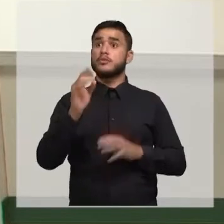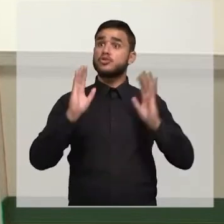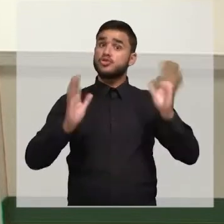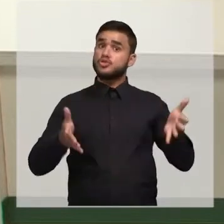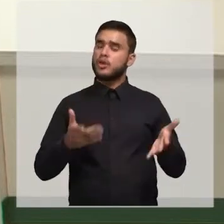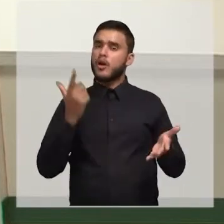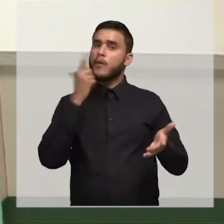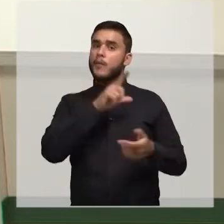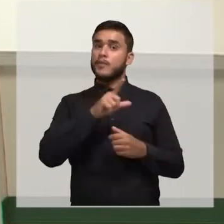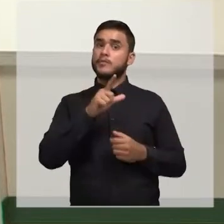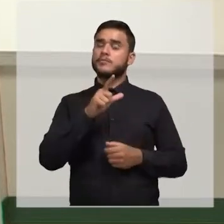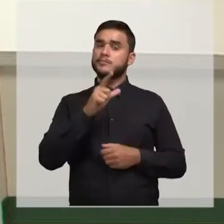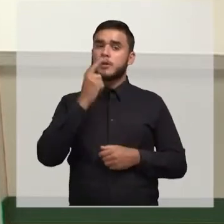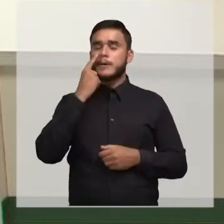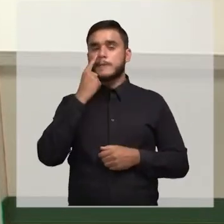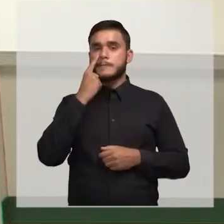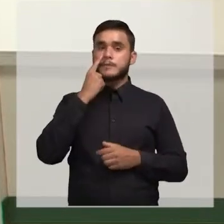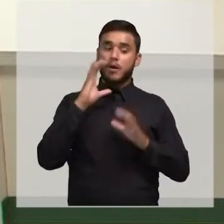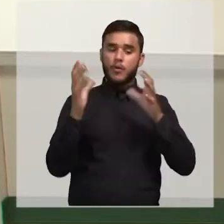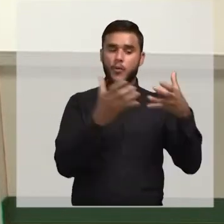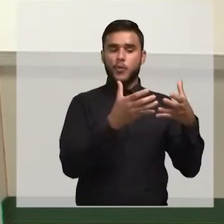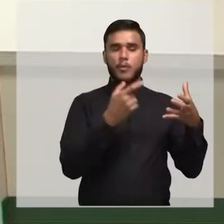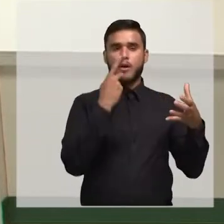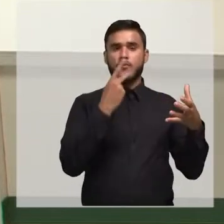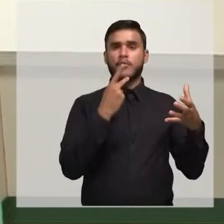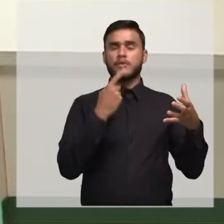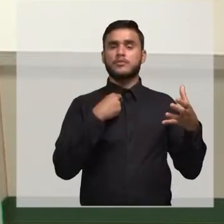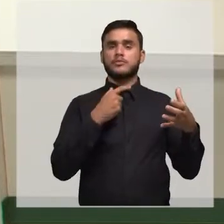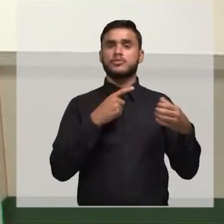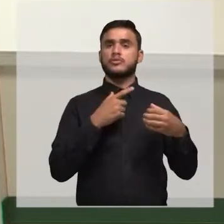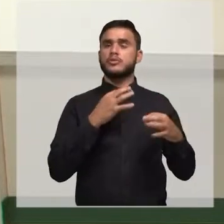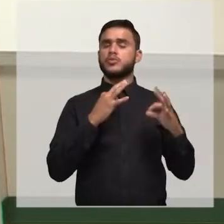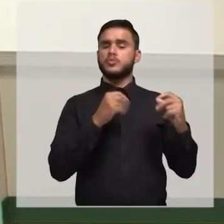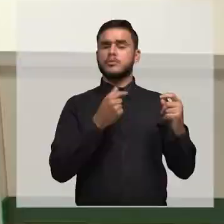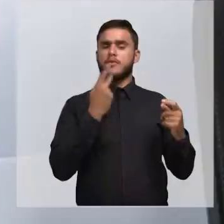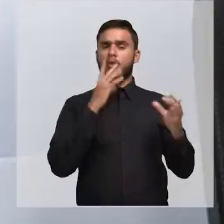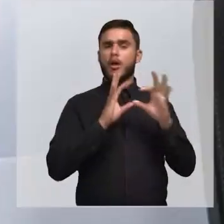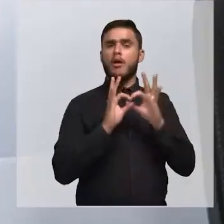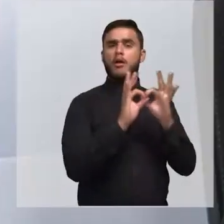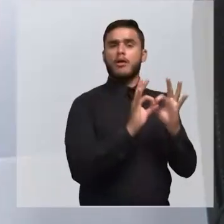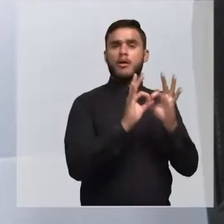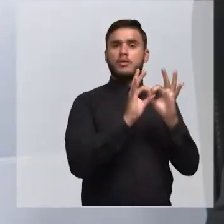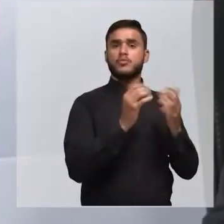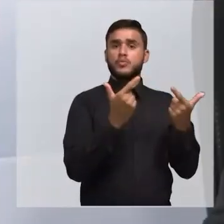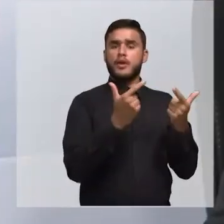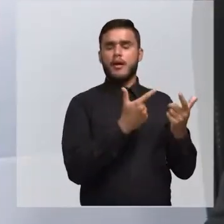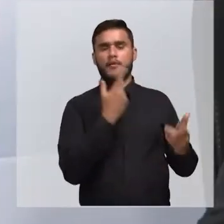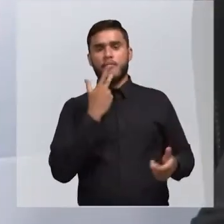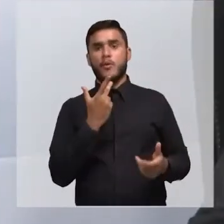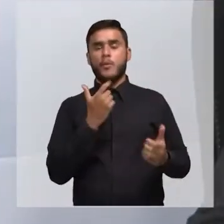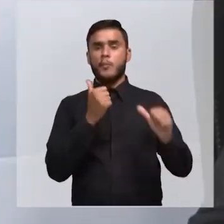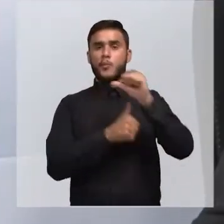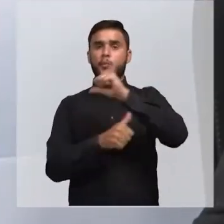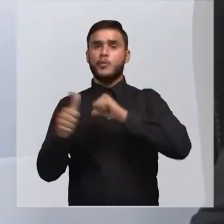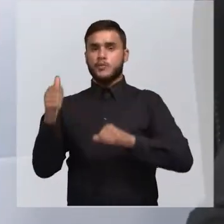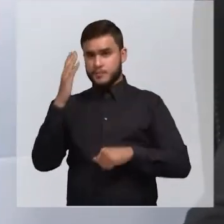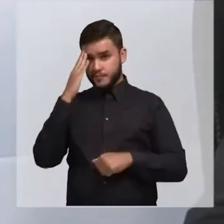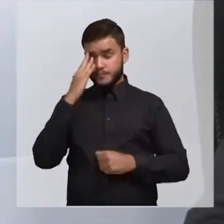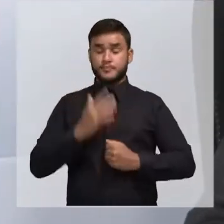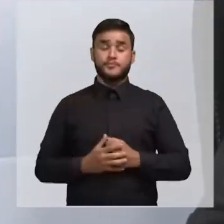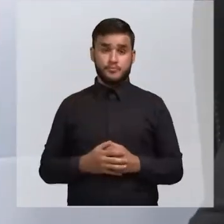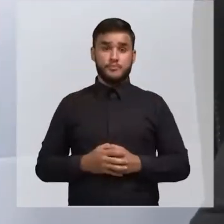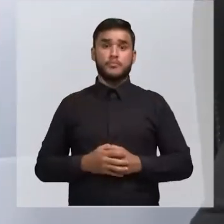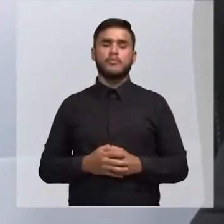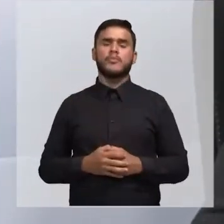voltando. Não é isso? Não, você está todo coberto de razão. Então, estou dizendo, o que acontece? Como você tem um bloco